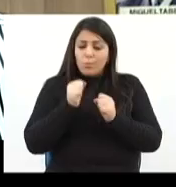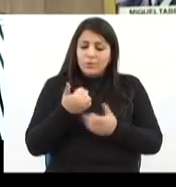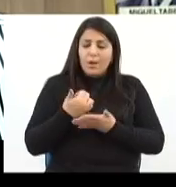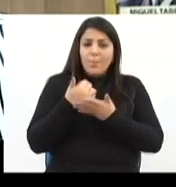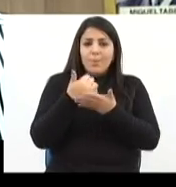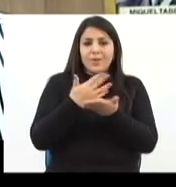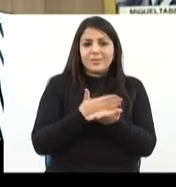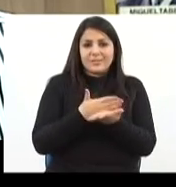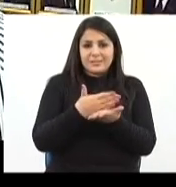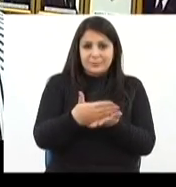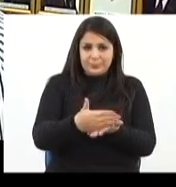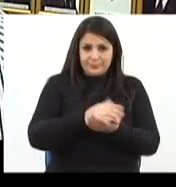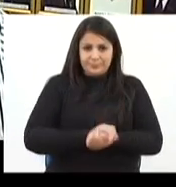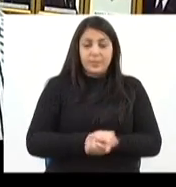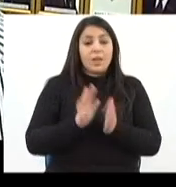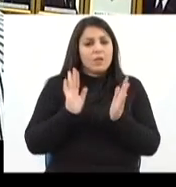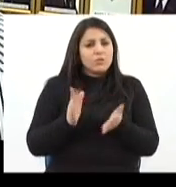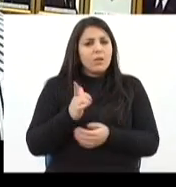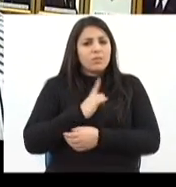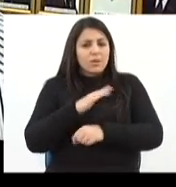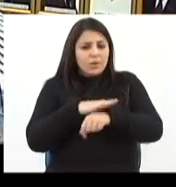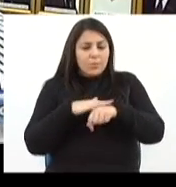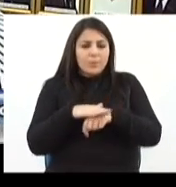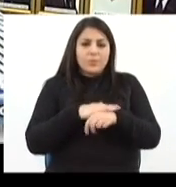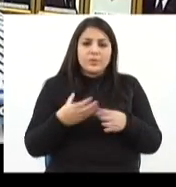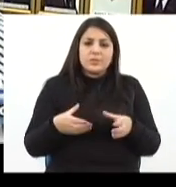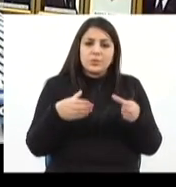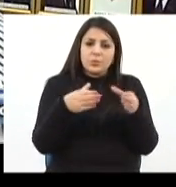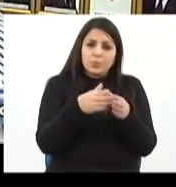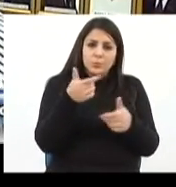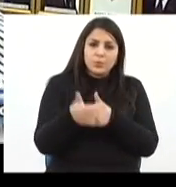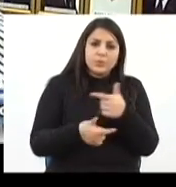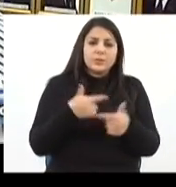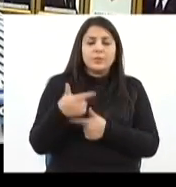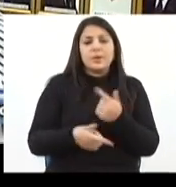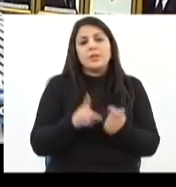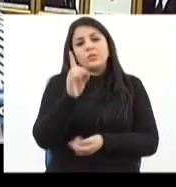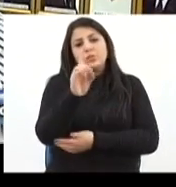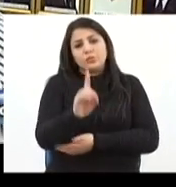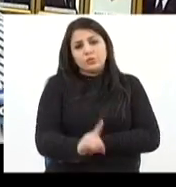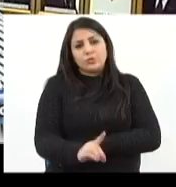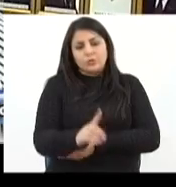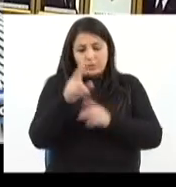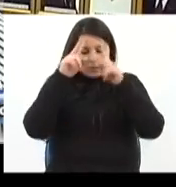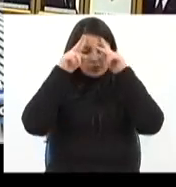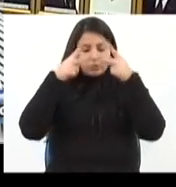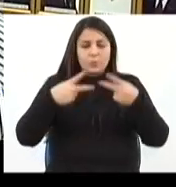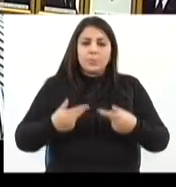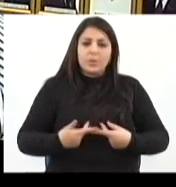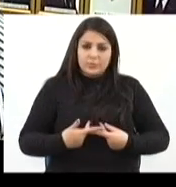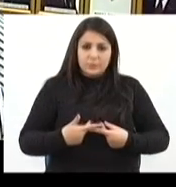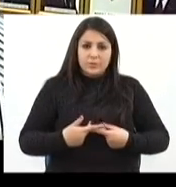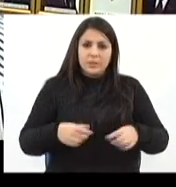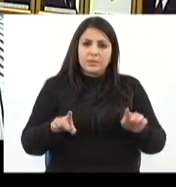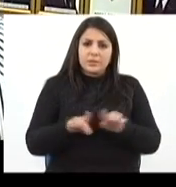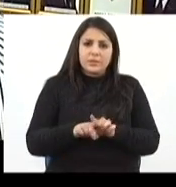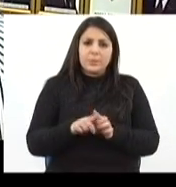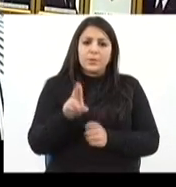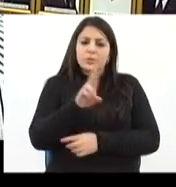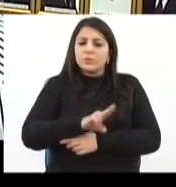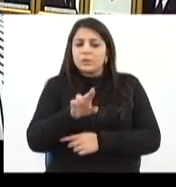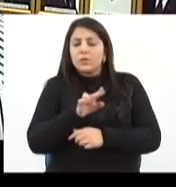a iniciativa. Já existe um diálogo entre tanto o grupo de trabalho, a Comissão de Direitos Humanos aqui da Câmara, com o Executivo